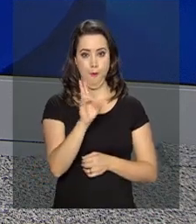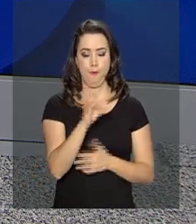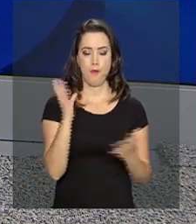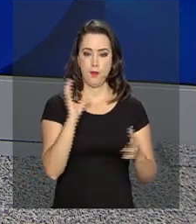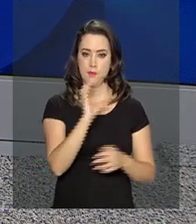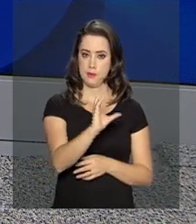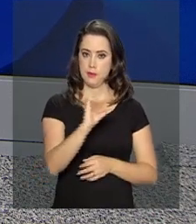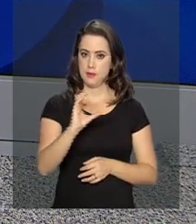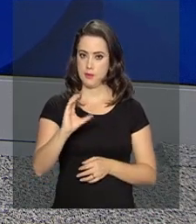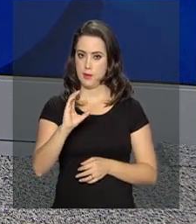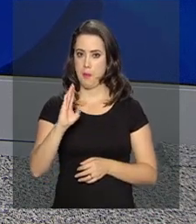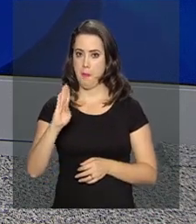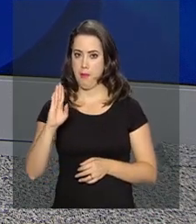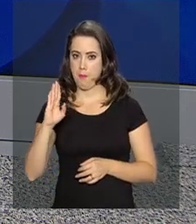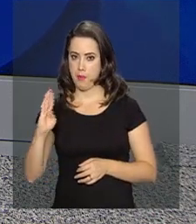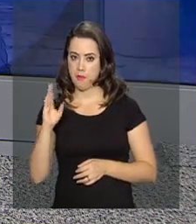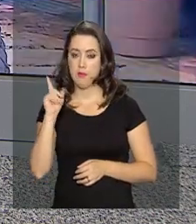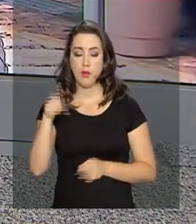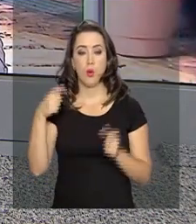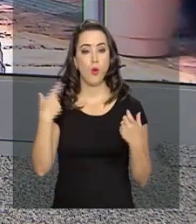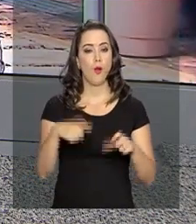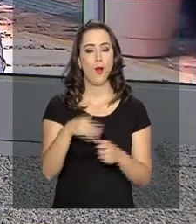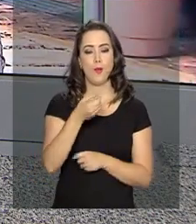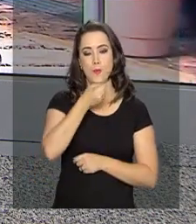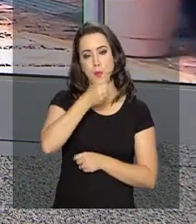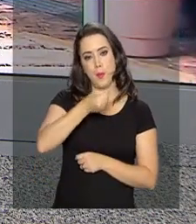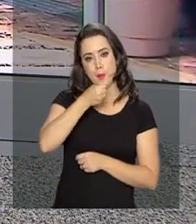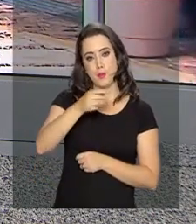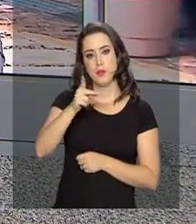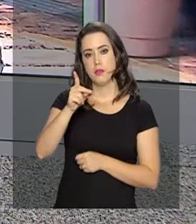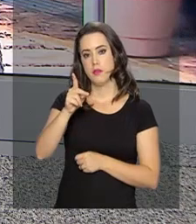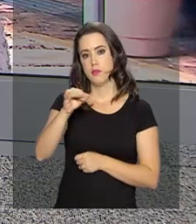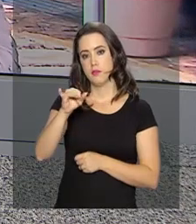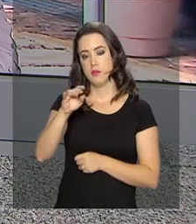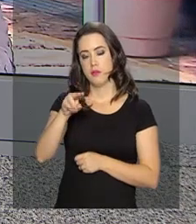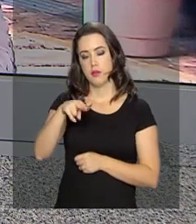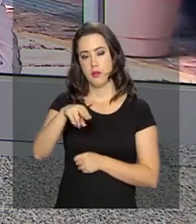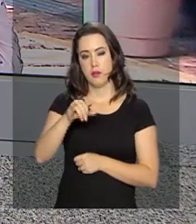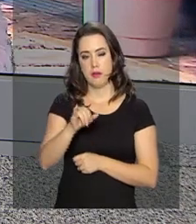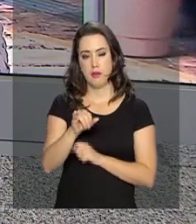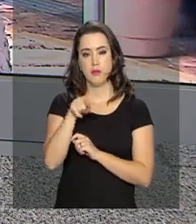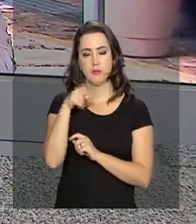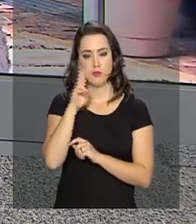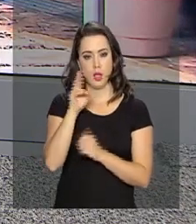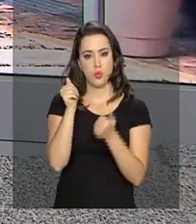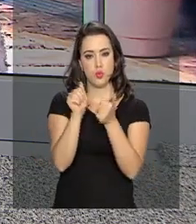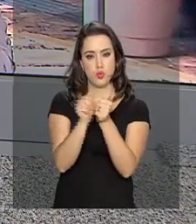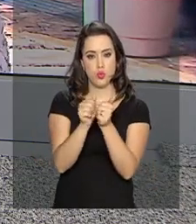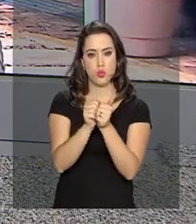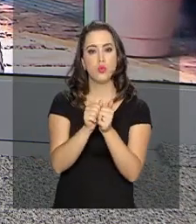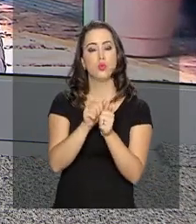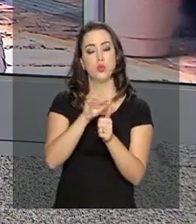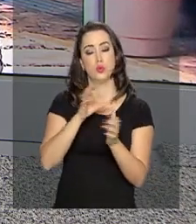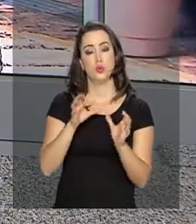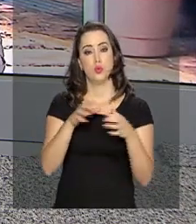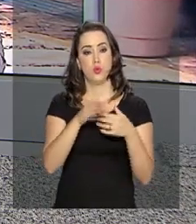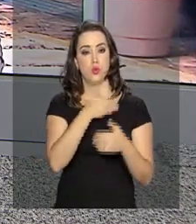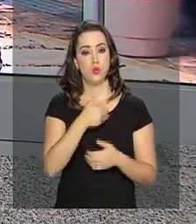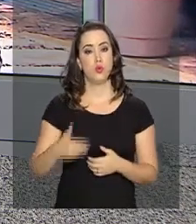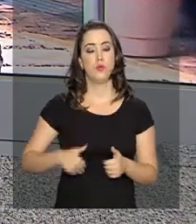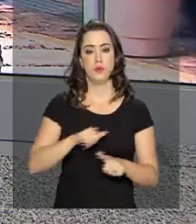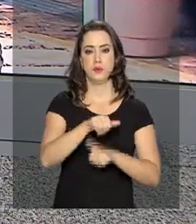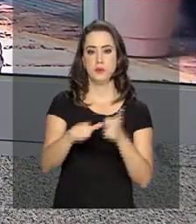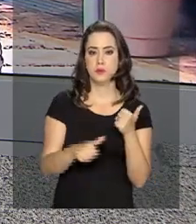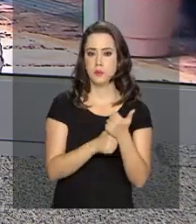CCBB, onde está a repórter Daniele Popov, que acompanha o governo de transição. Parece que há outras indicações para o Ministério